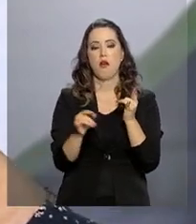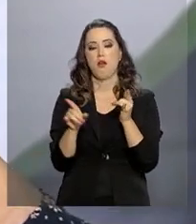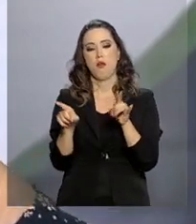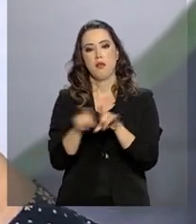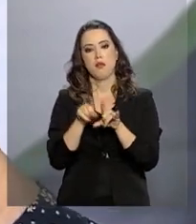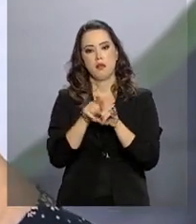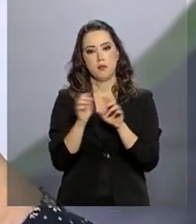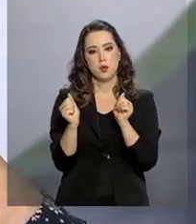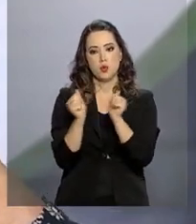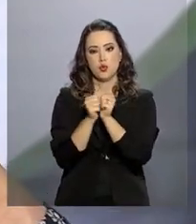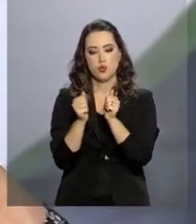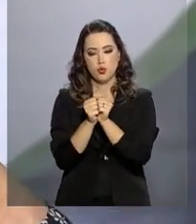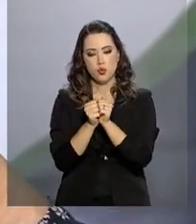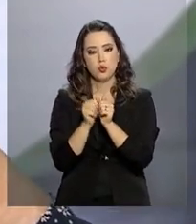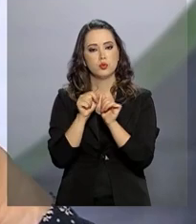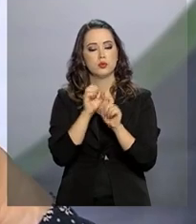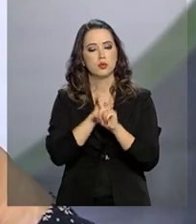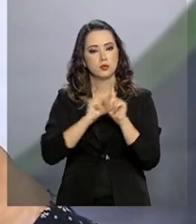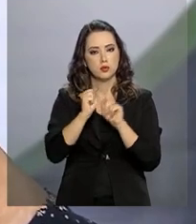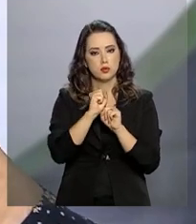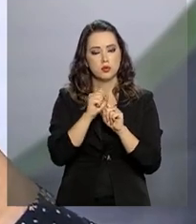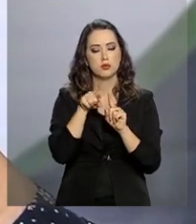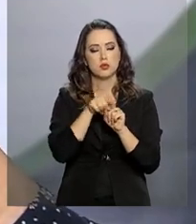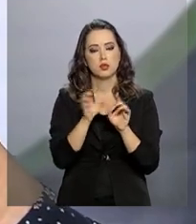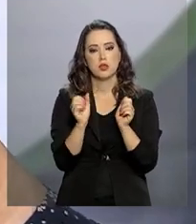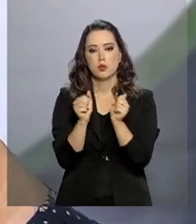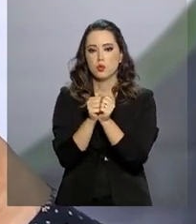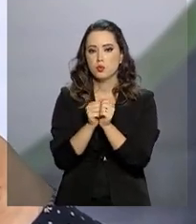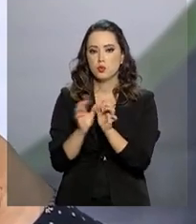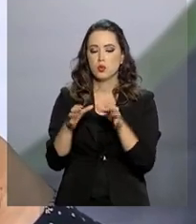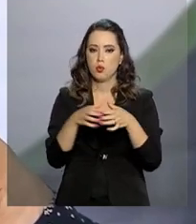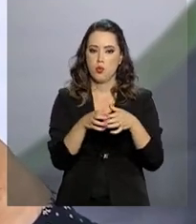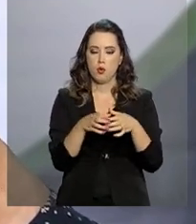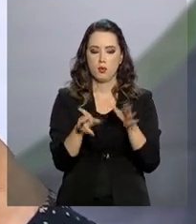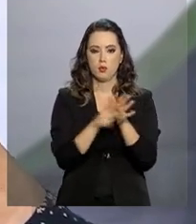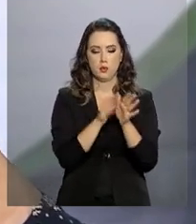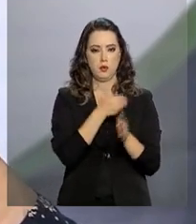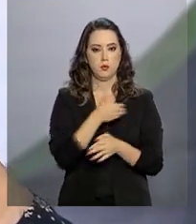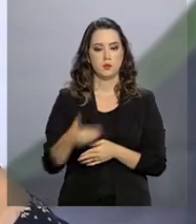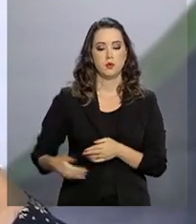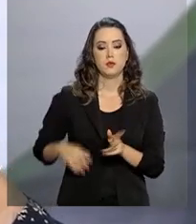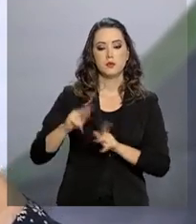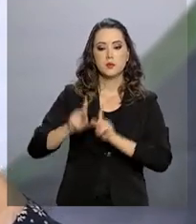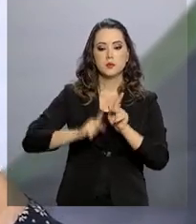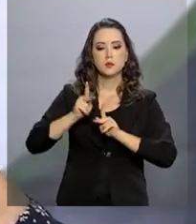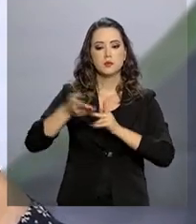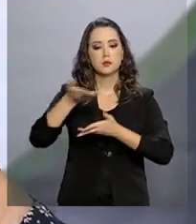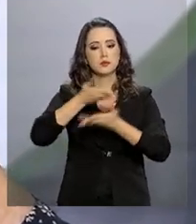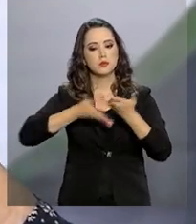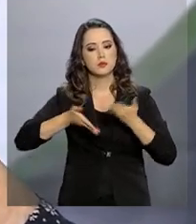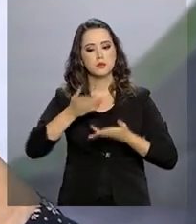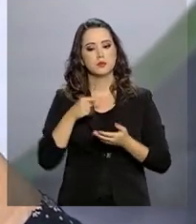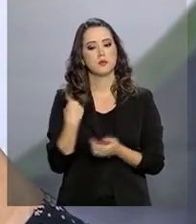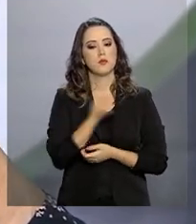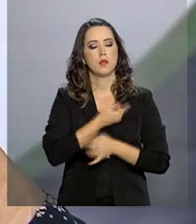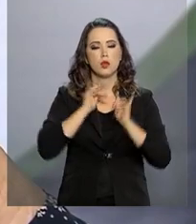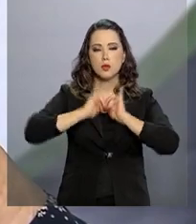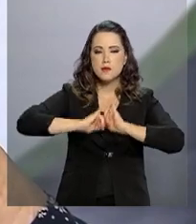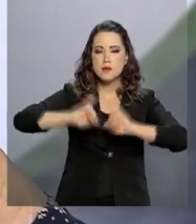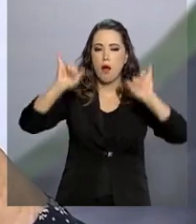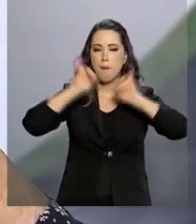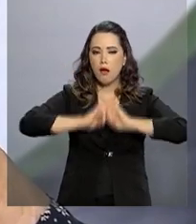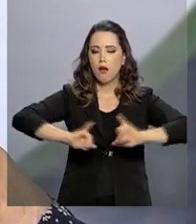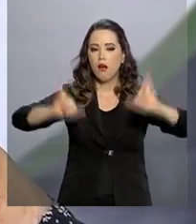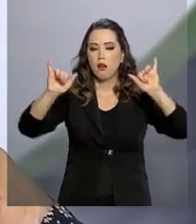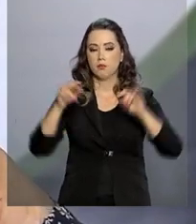sociedade civil órgãos de governo e também o a população de uma forma geral a nossa campanha ela